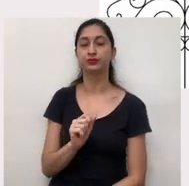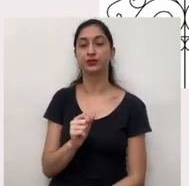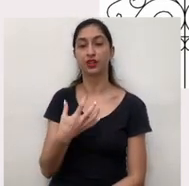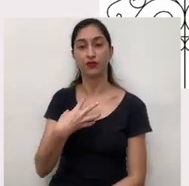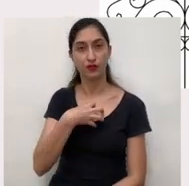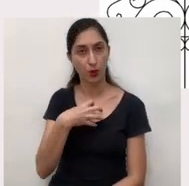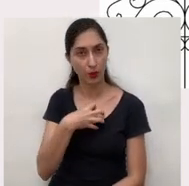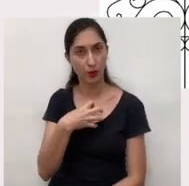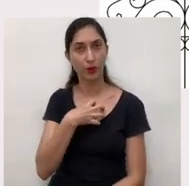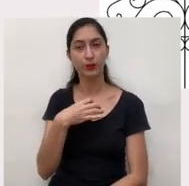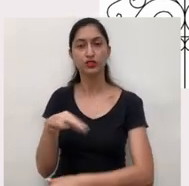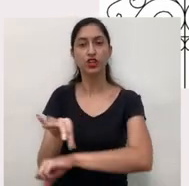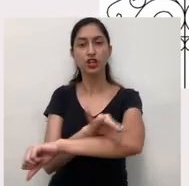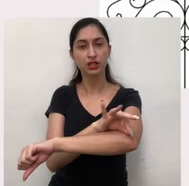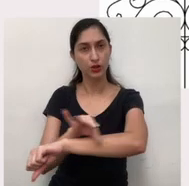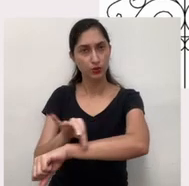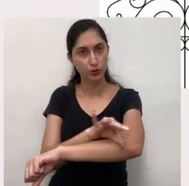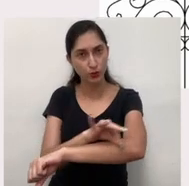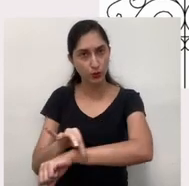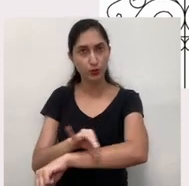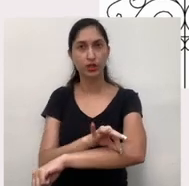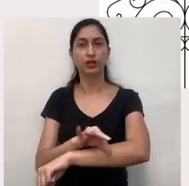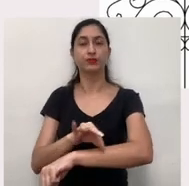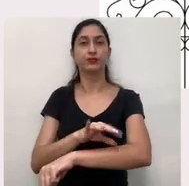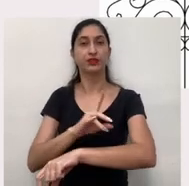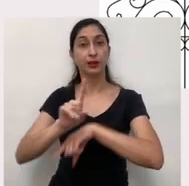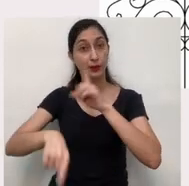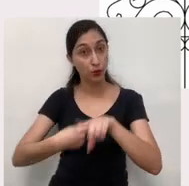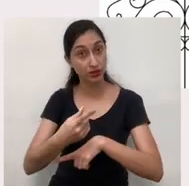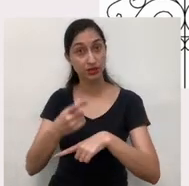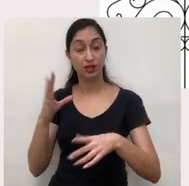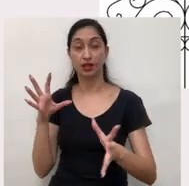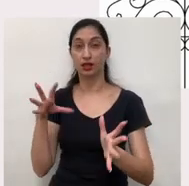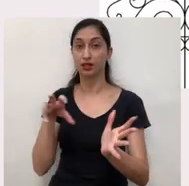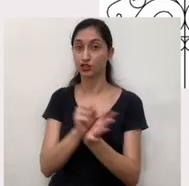formas arquitetônicas e que vão para o catálogo depois, né?